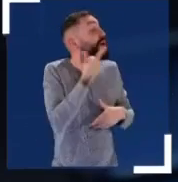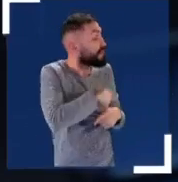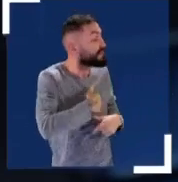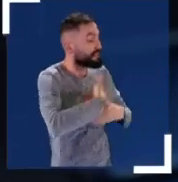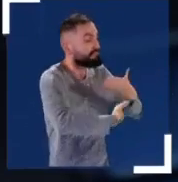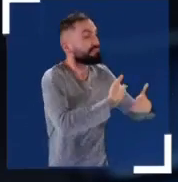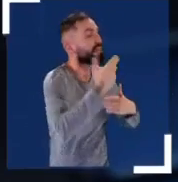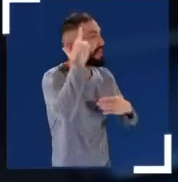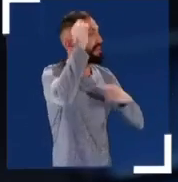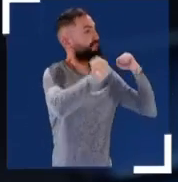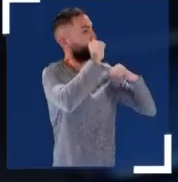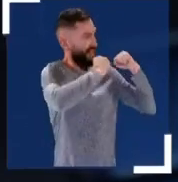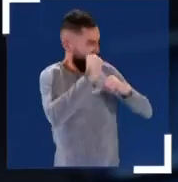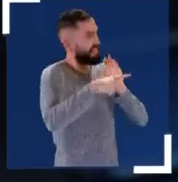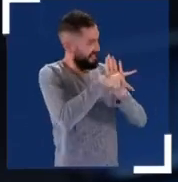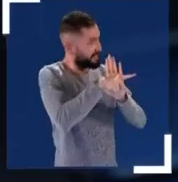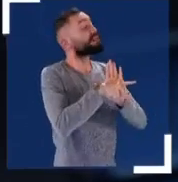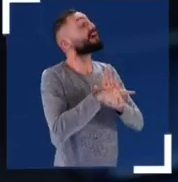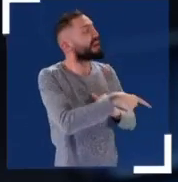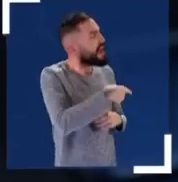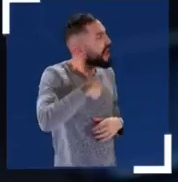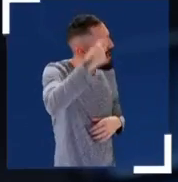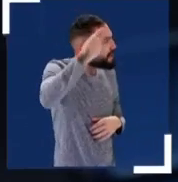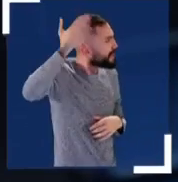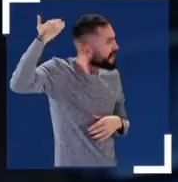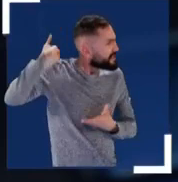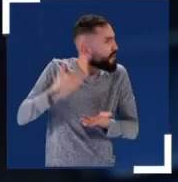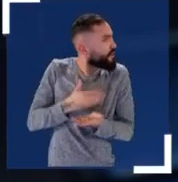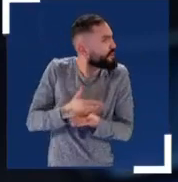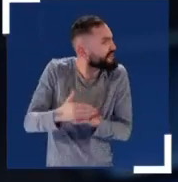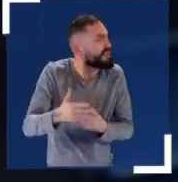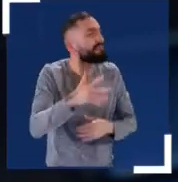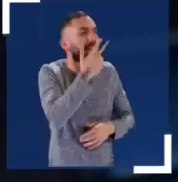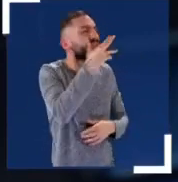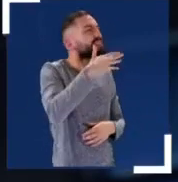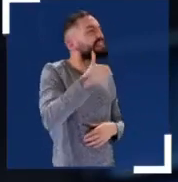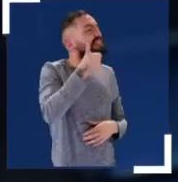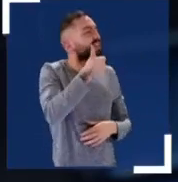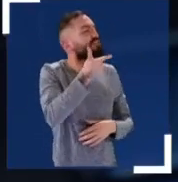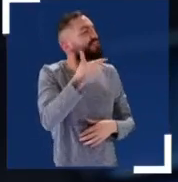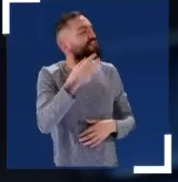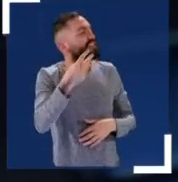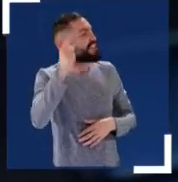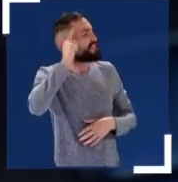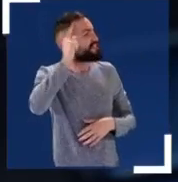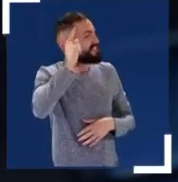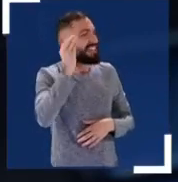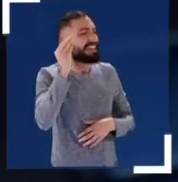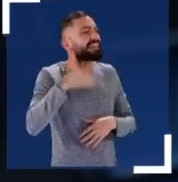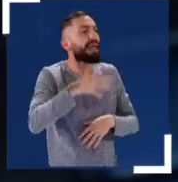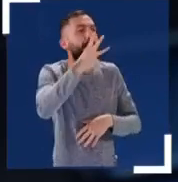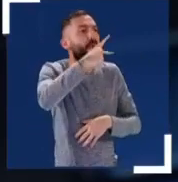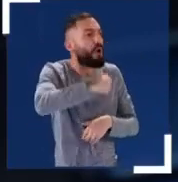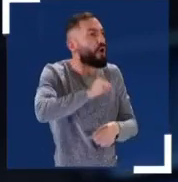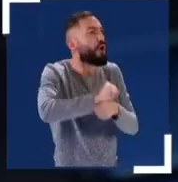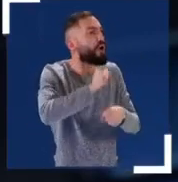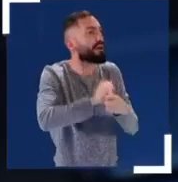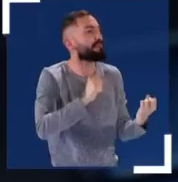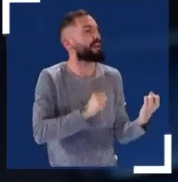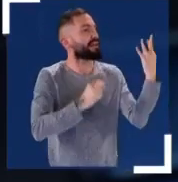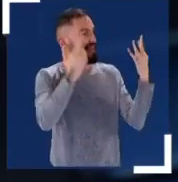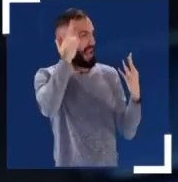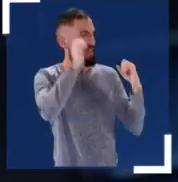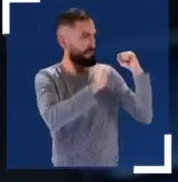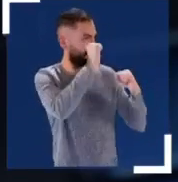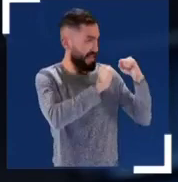empreendimento. Quero lembrar que quando comecei no governo, levava 123 dias para se abrir uma empresa na junta comercial, depois da passagem